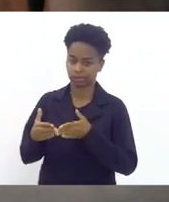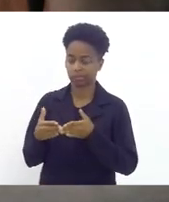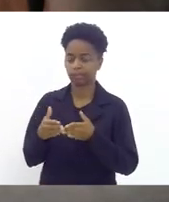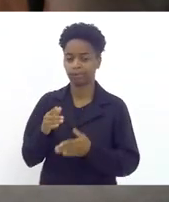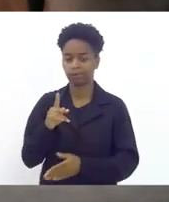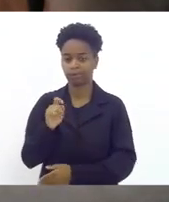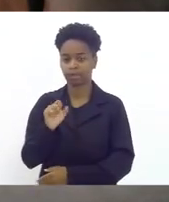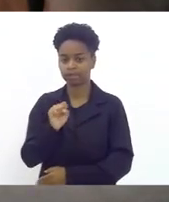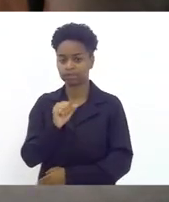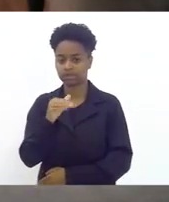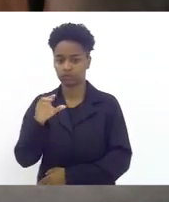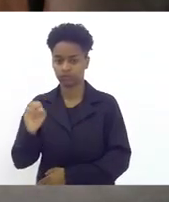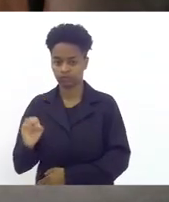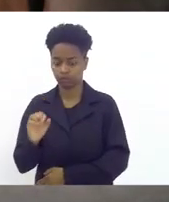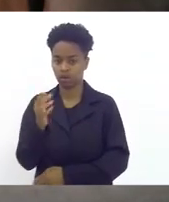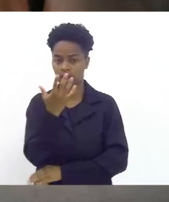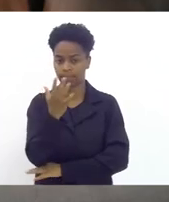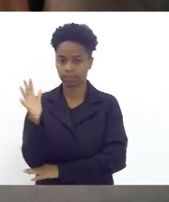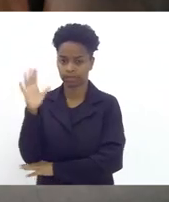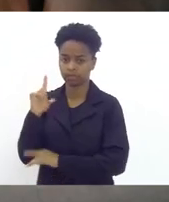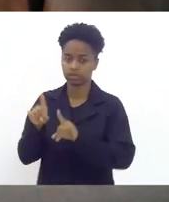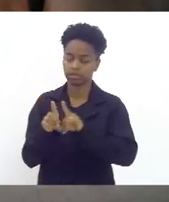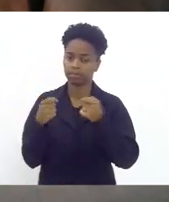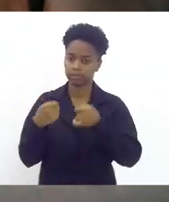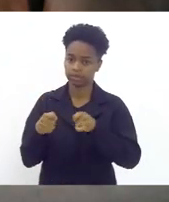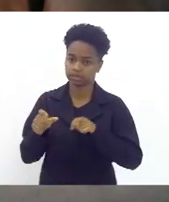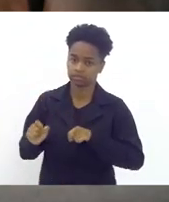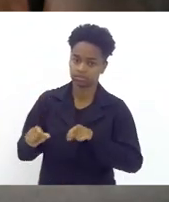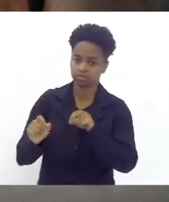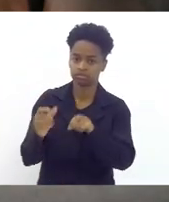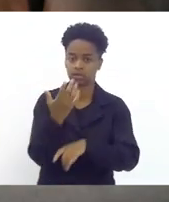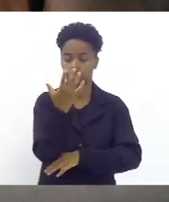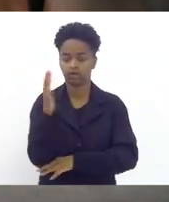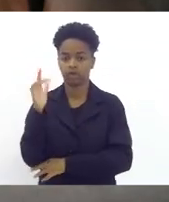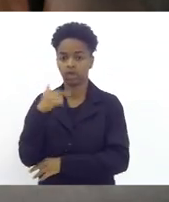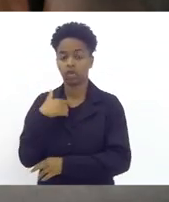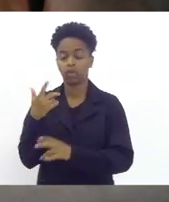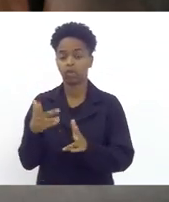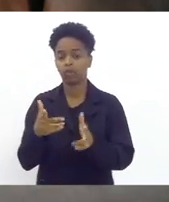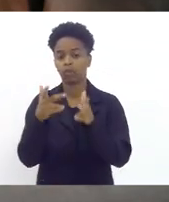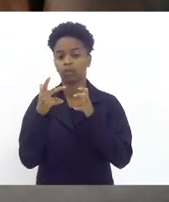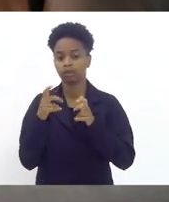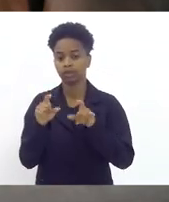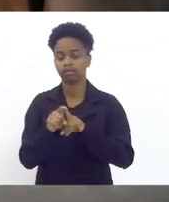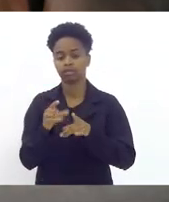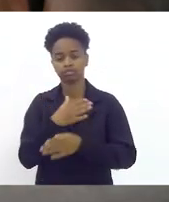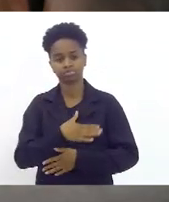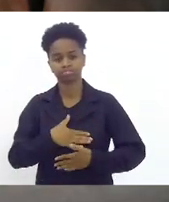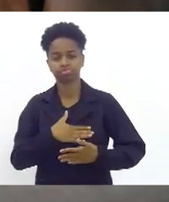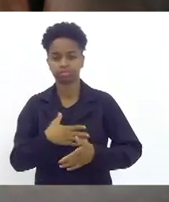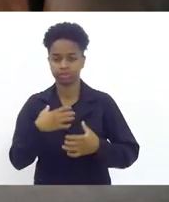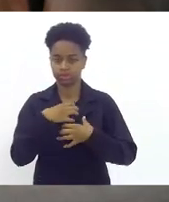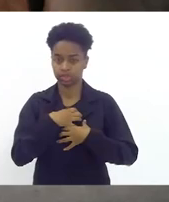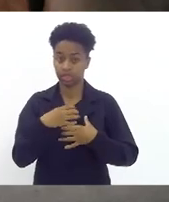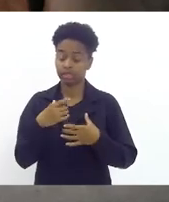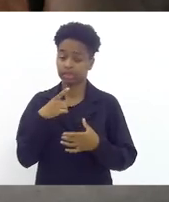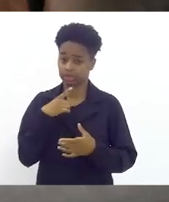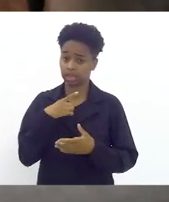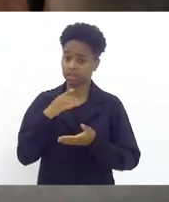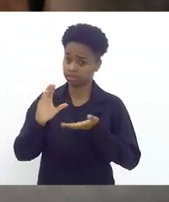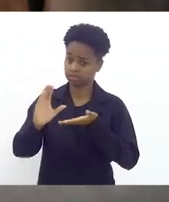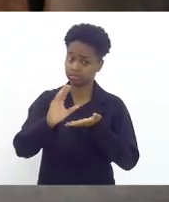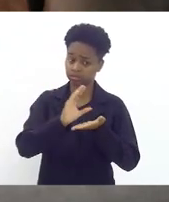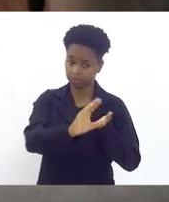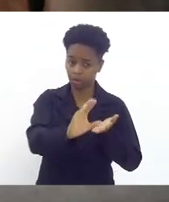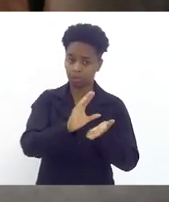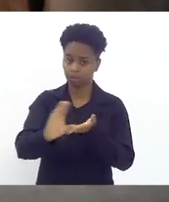necessidade de restauração Florestal eu vi com muito agrado né que a haverá recursos para